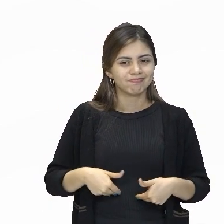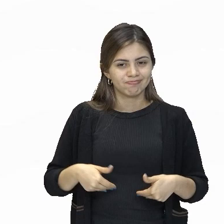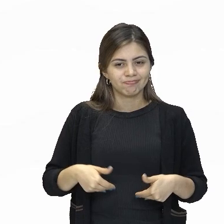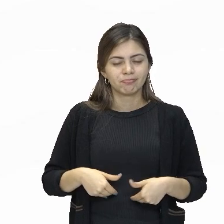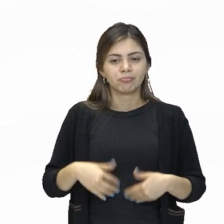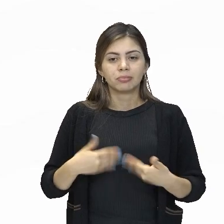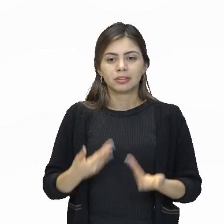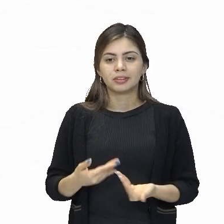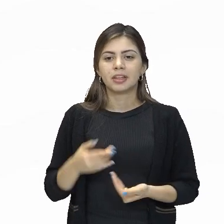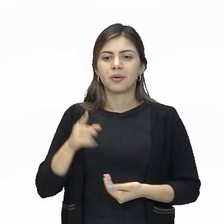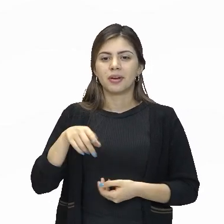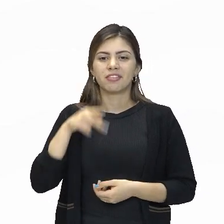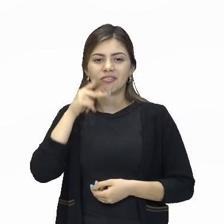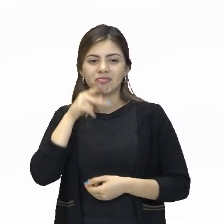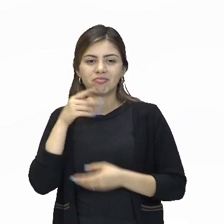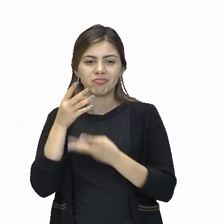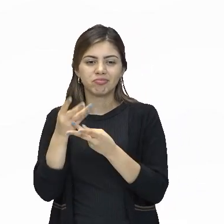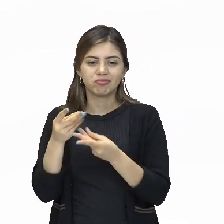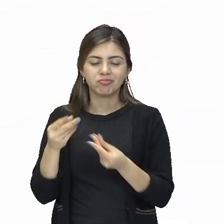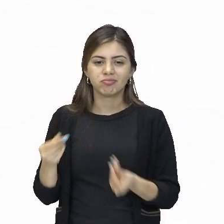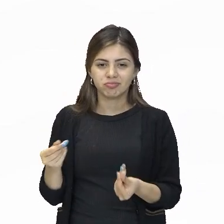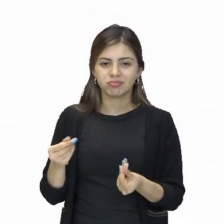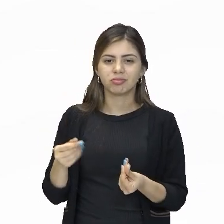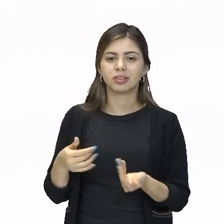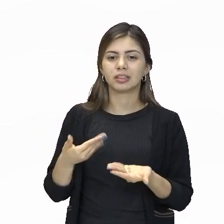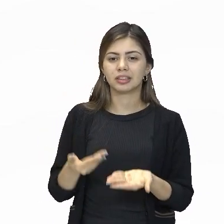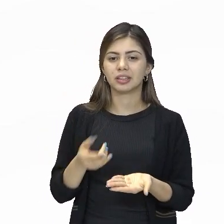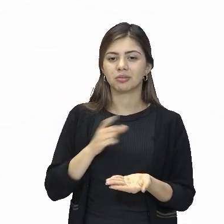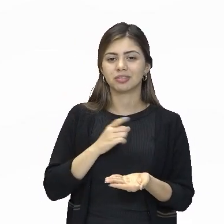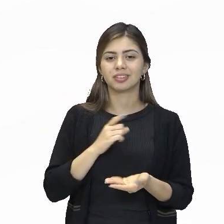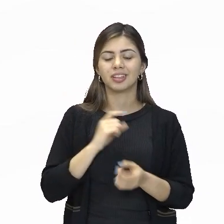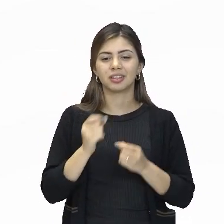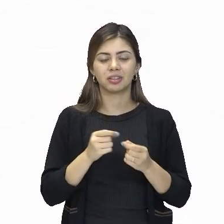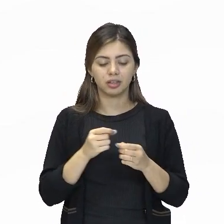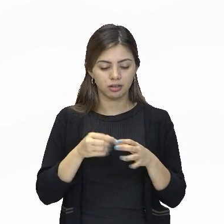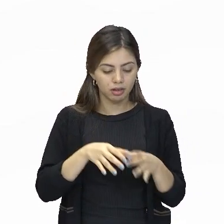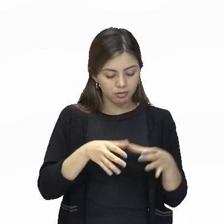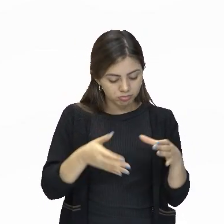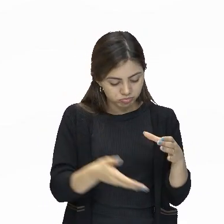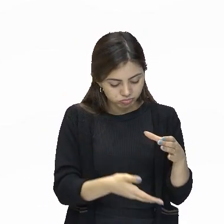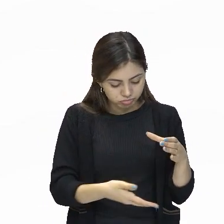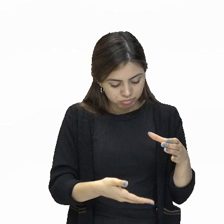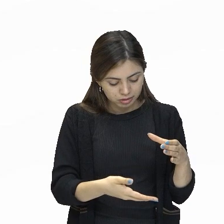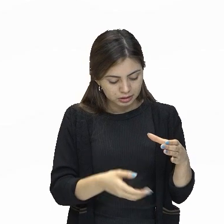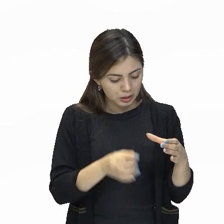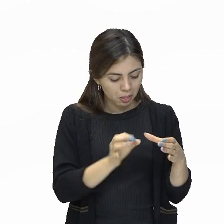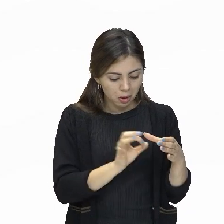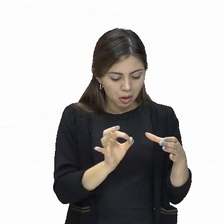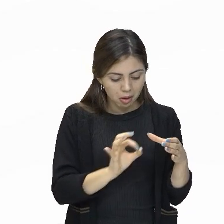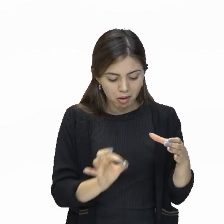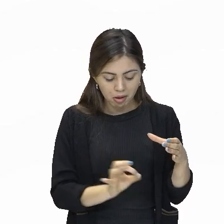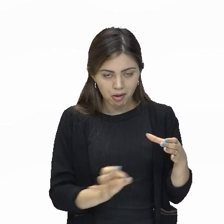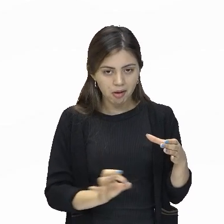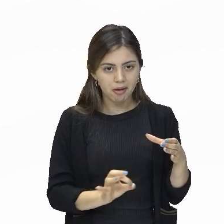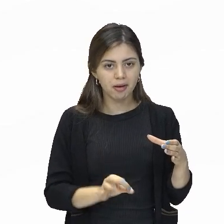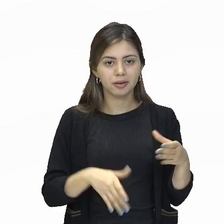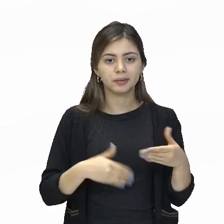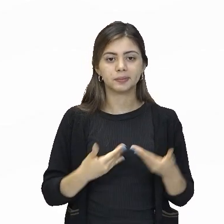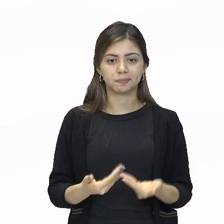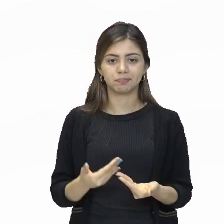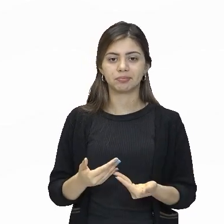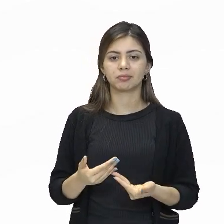fome. Vinha seca e trágica, surgindo no fundo sujo dos sacos vazios, na